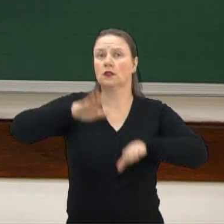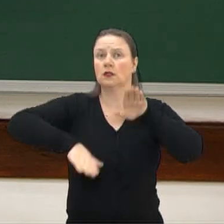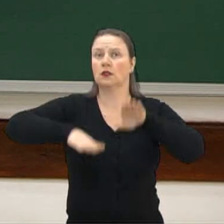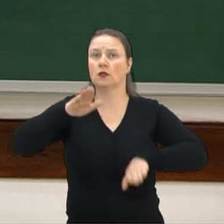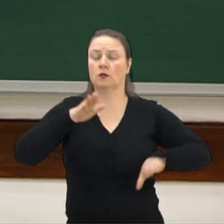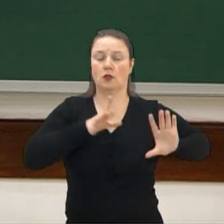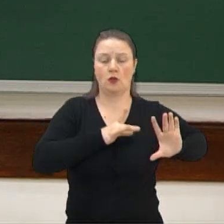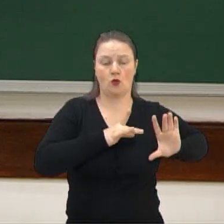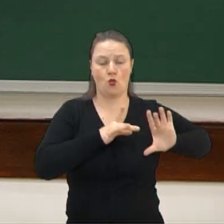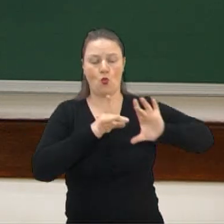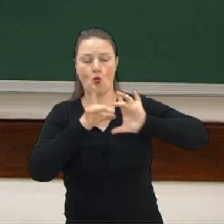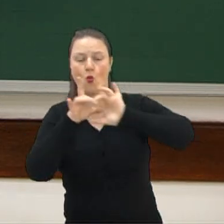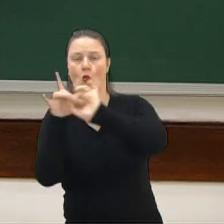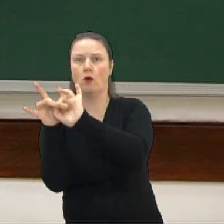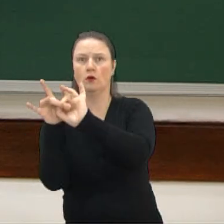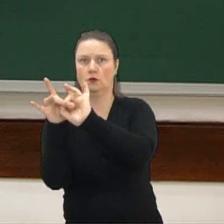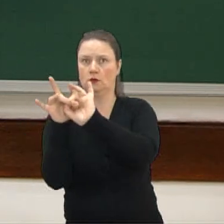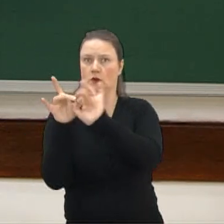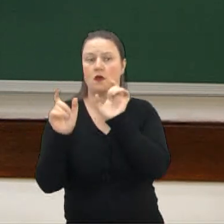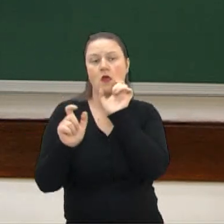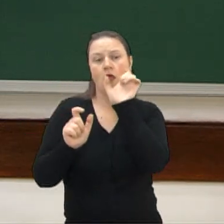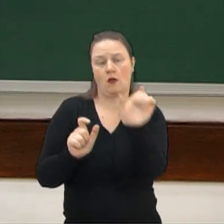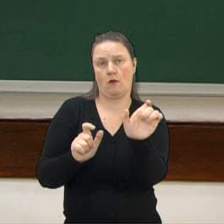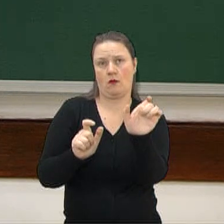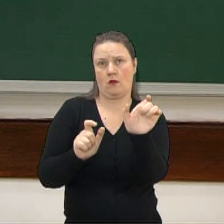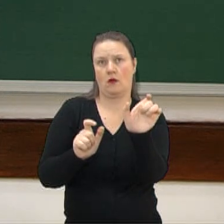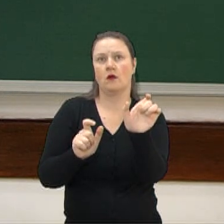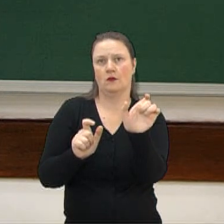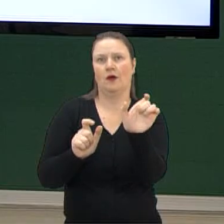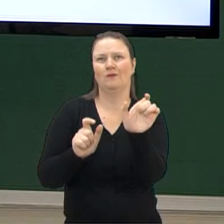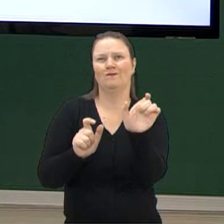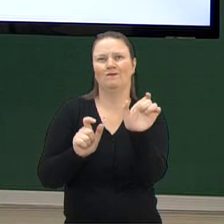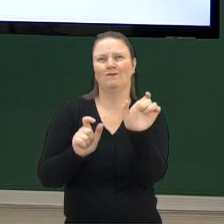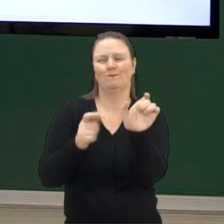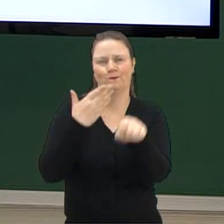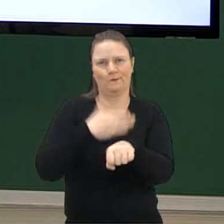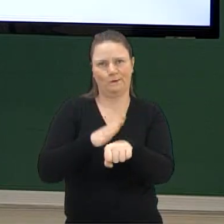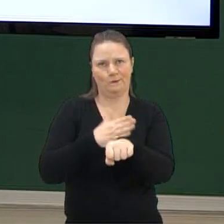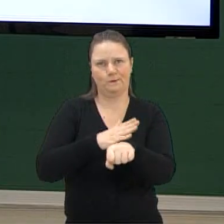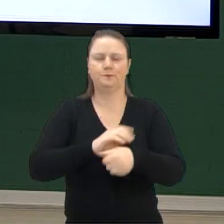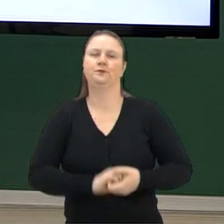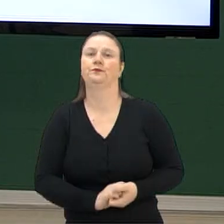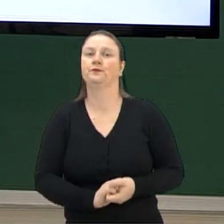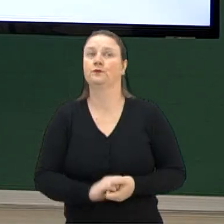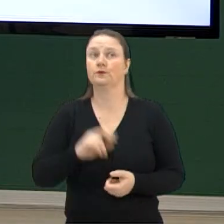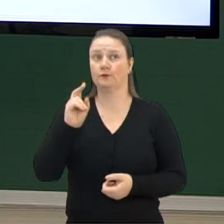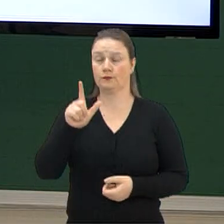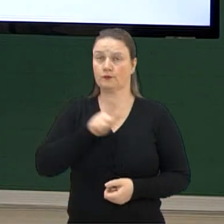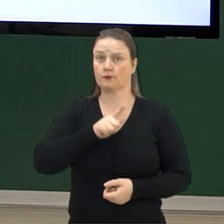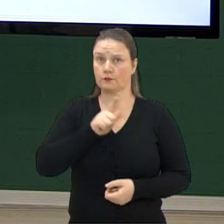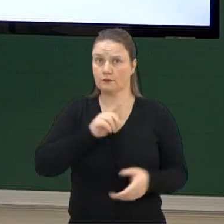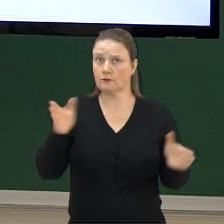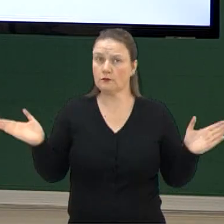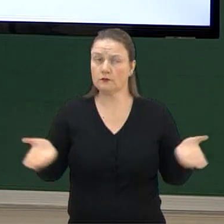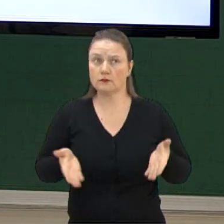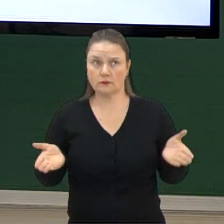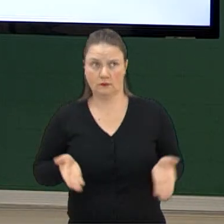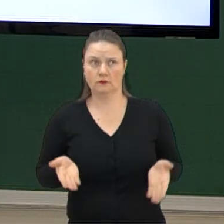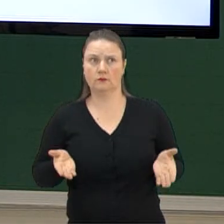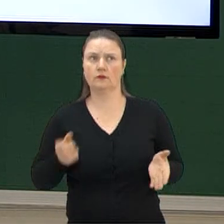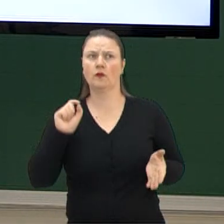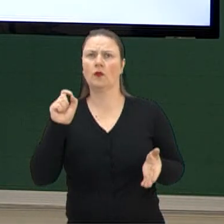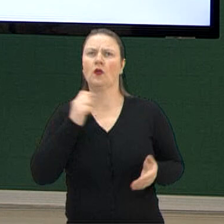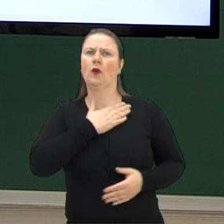contexto em que a palavra está colocada. Continuando, Nós temos aqui: o